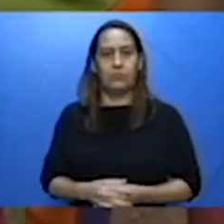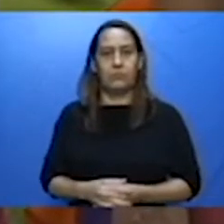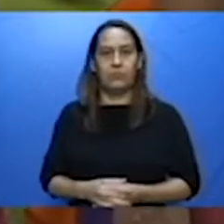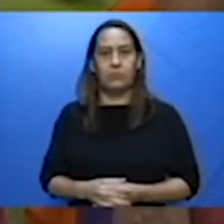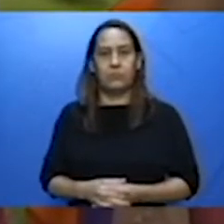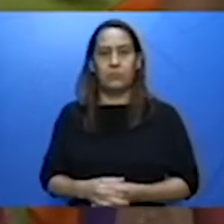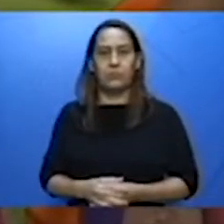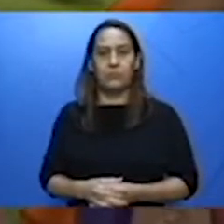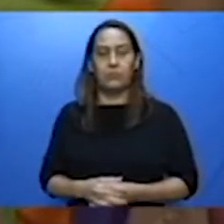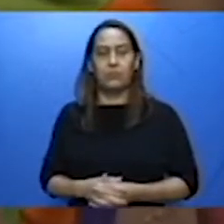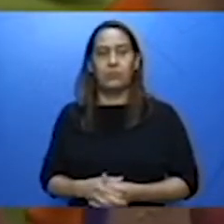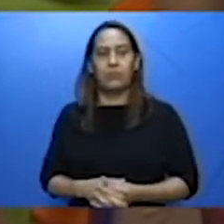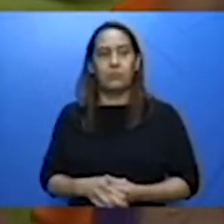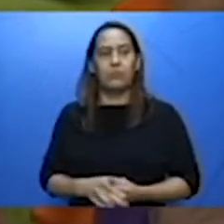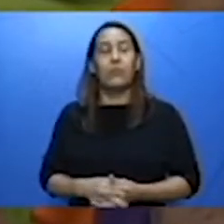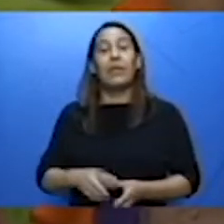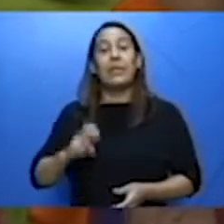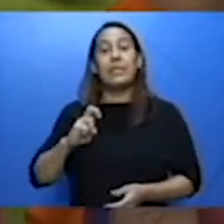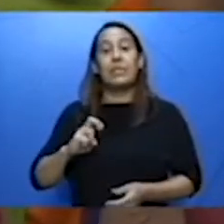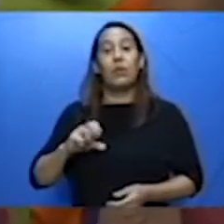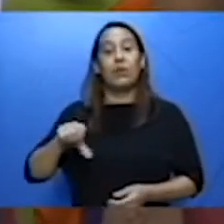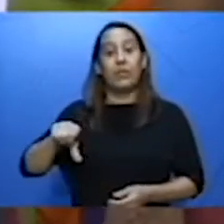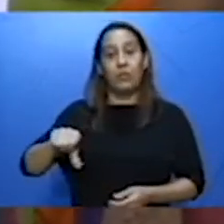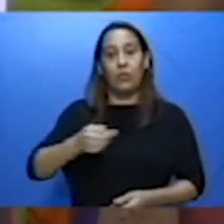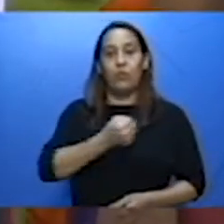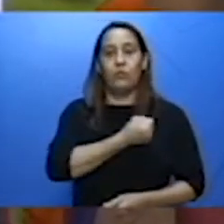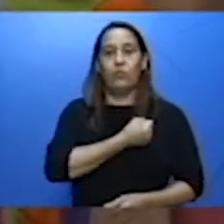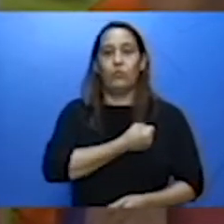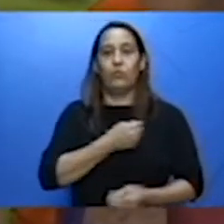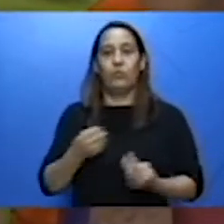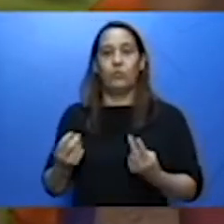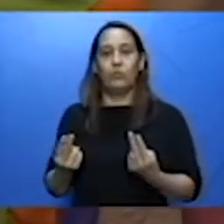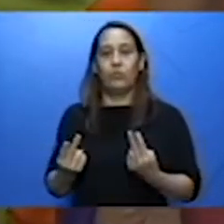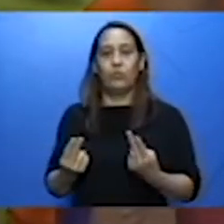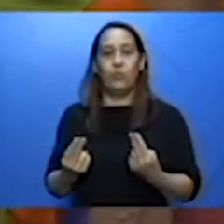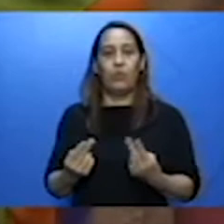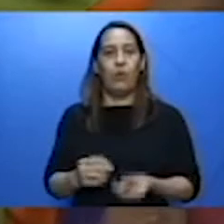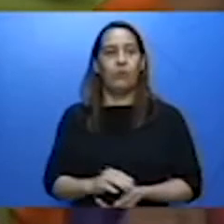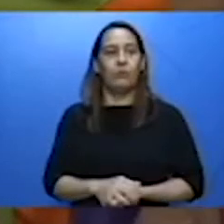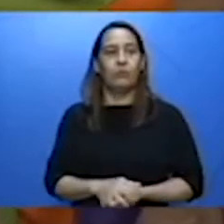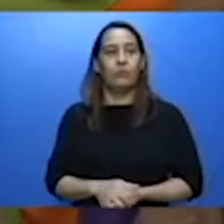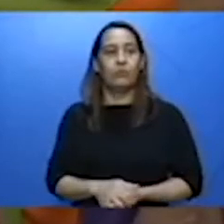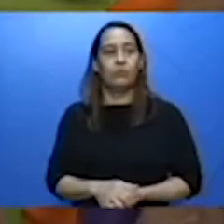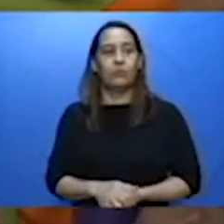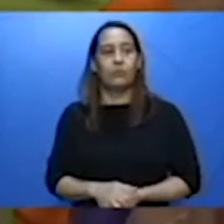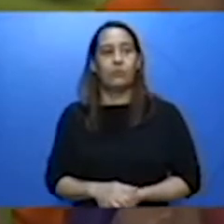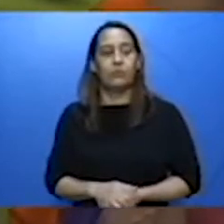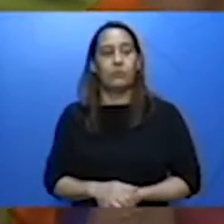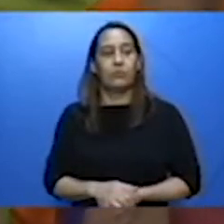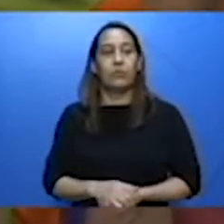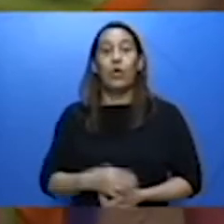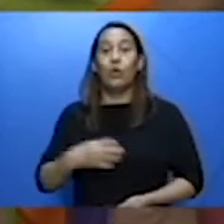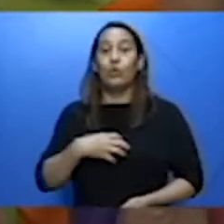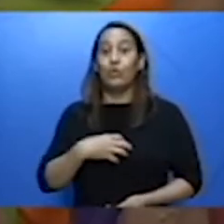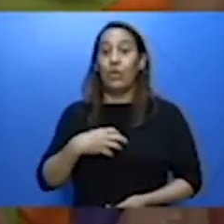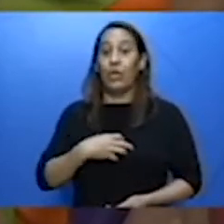3, 4, 5. O mesmo resultado, tá vendo? A gente tá fazendo a mesma continha, só que de duas